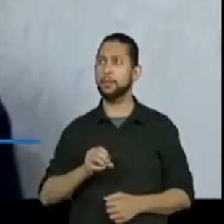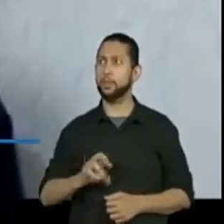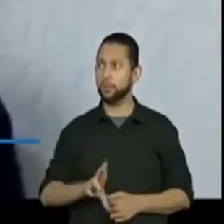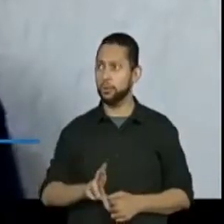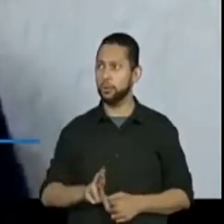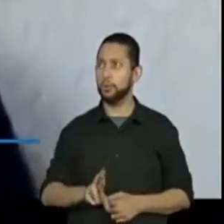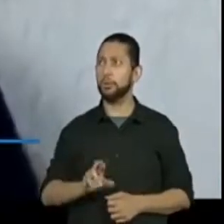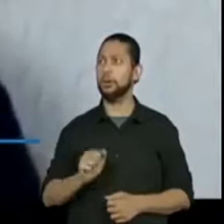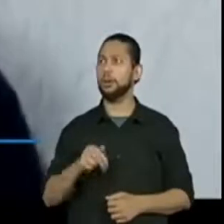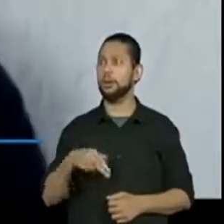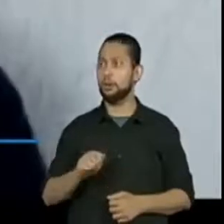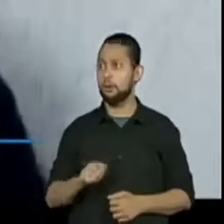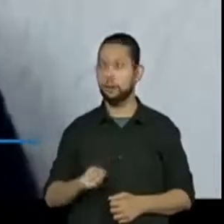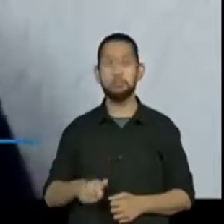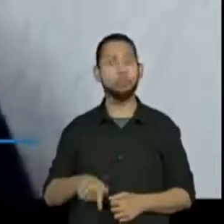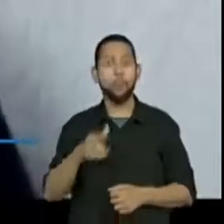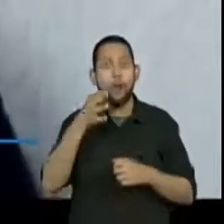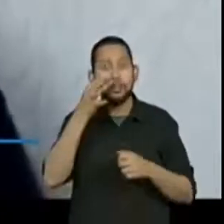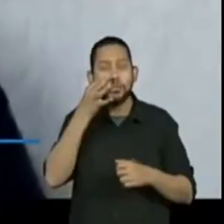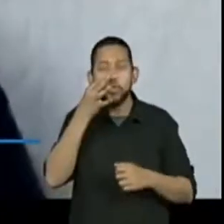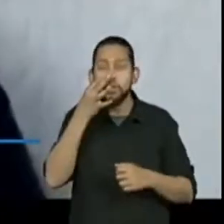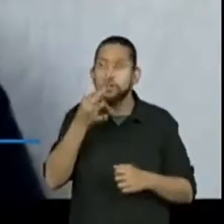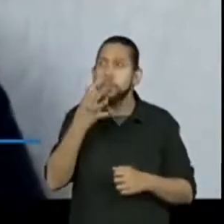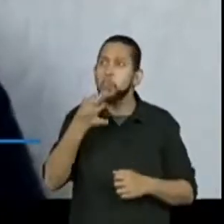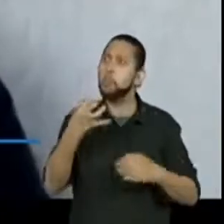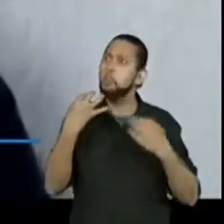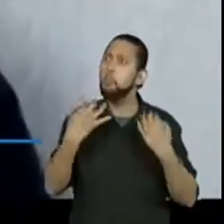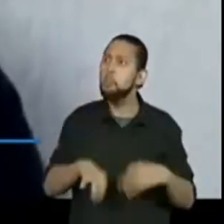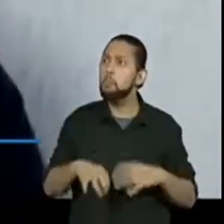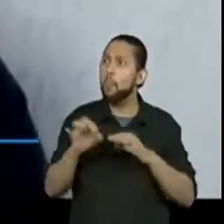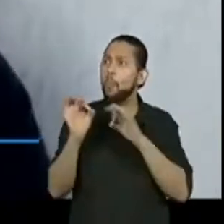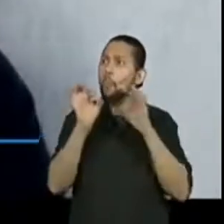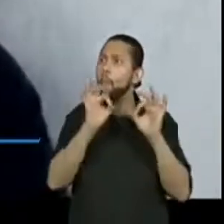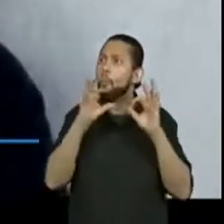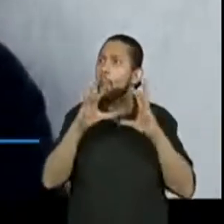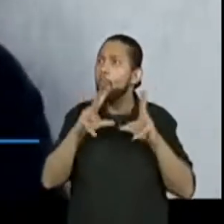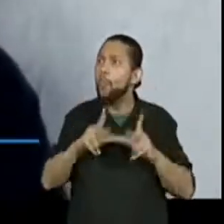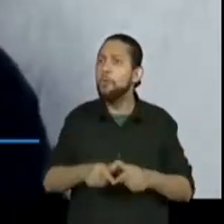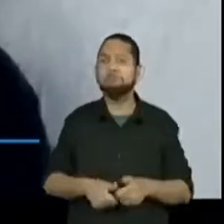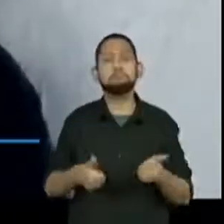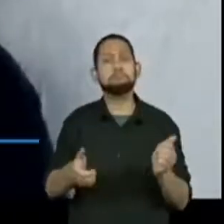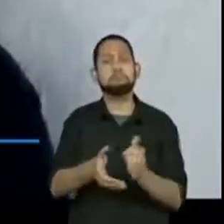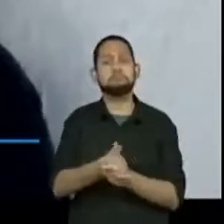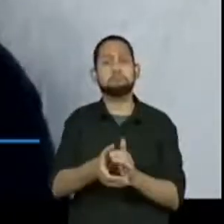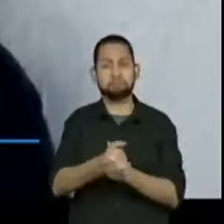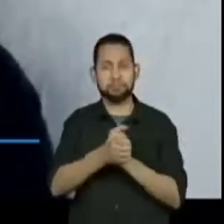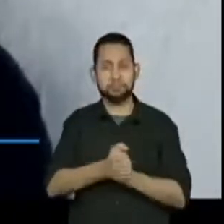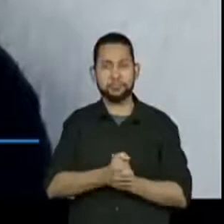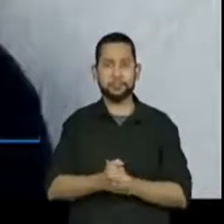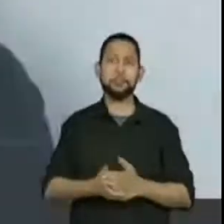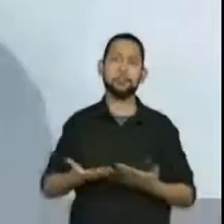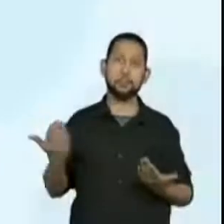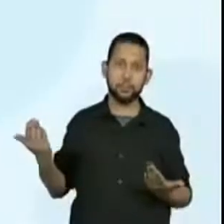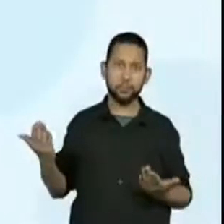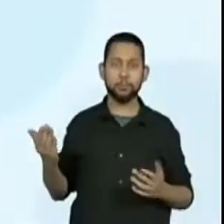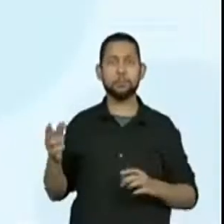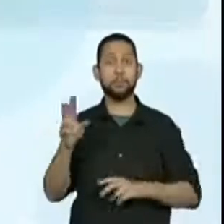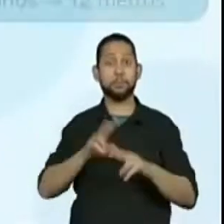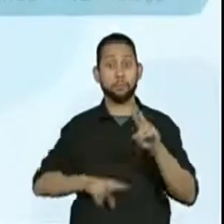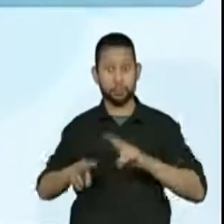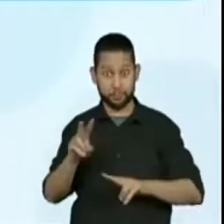Luiz estão super ligados na nossa aula. Muito bem. Então, a representação